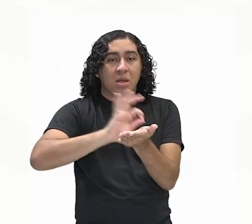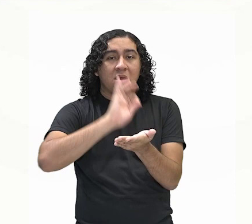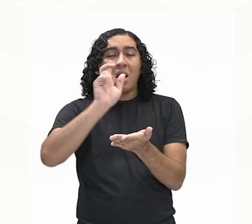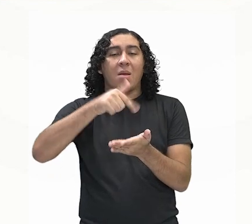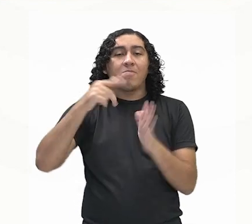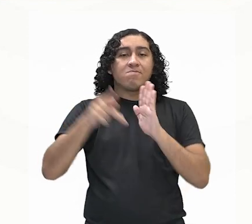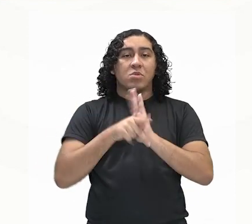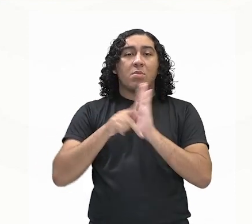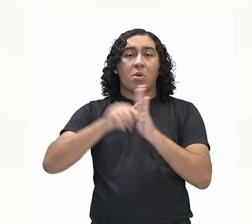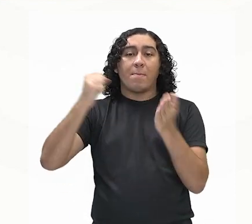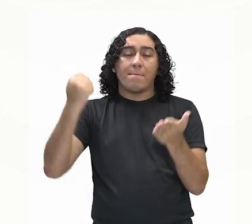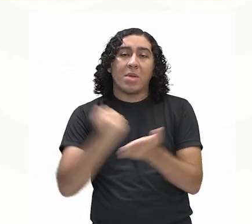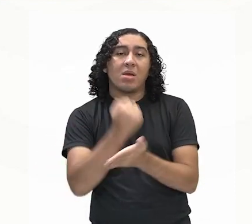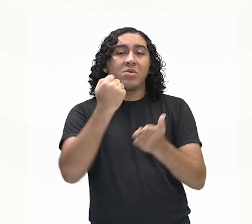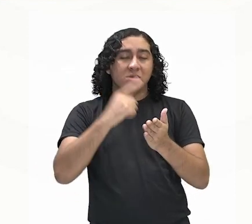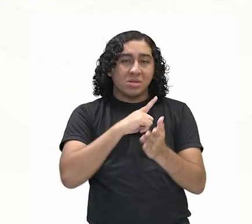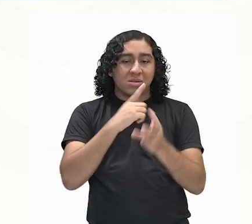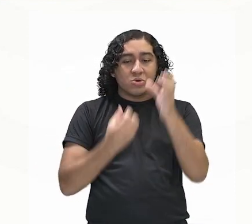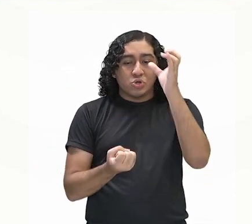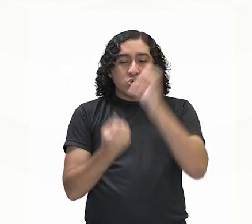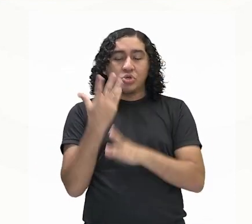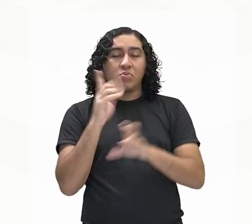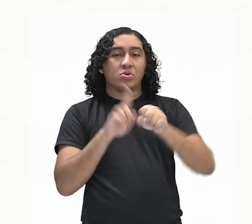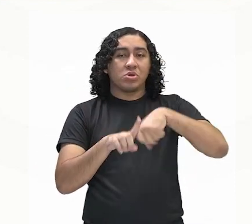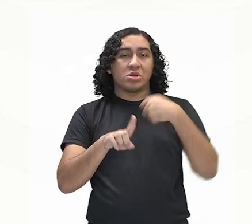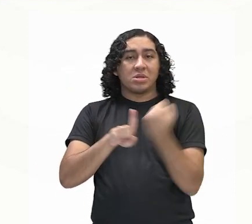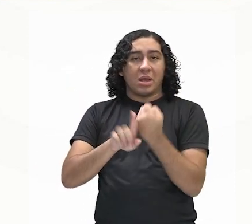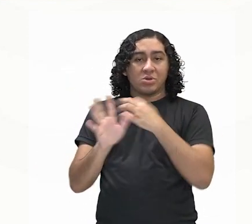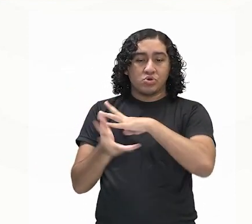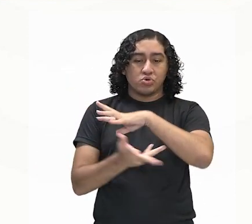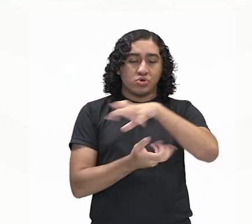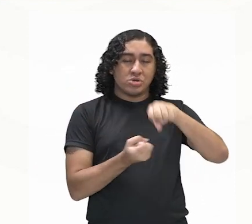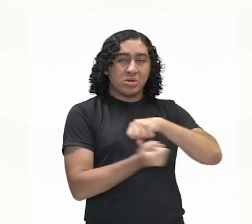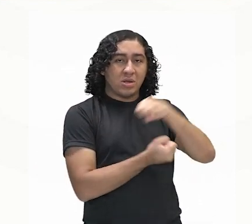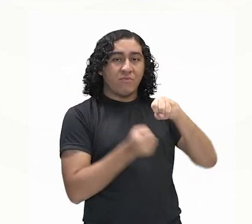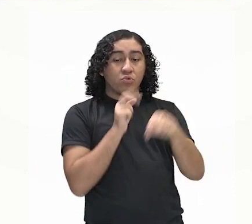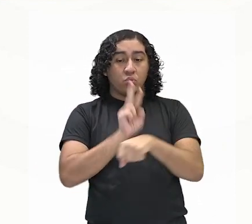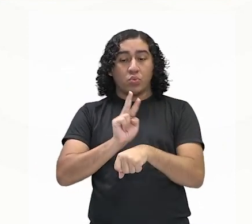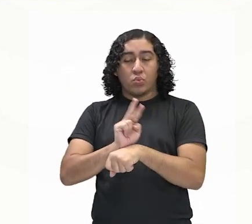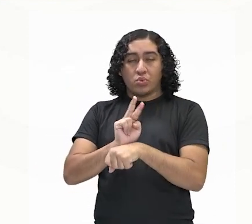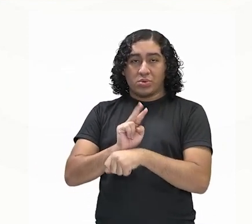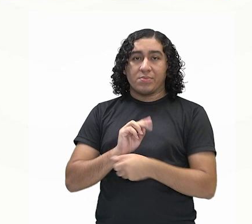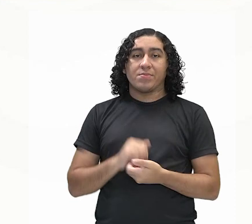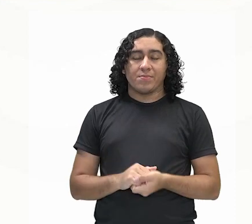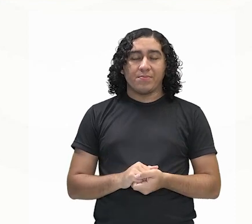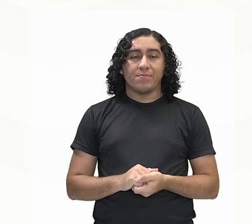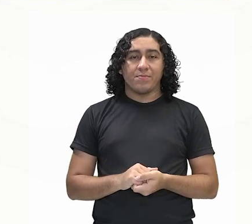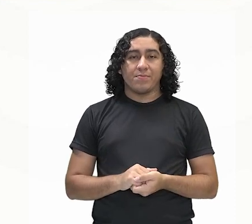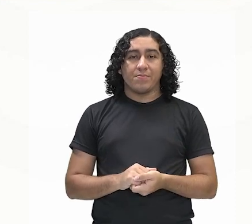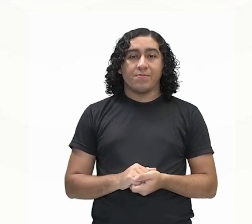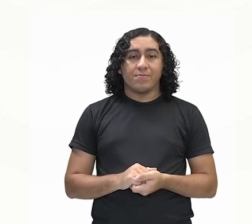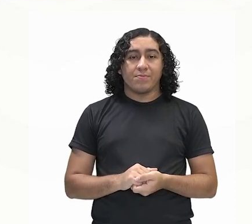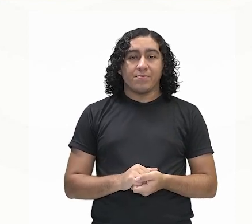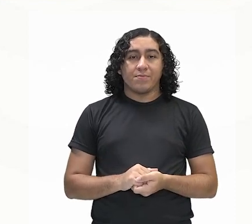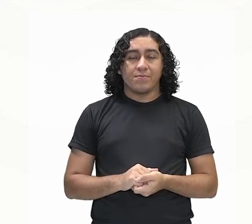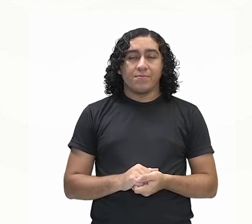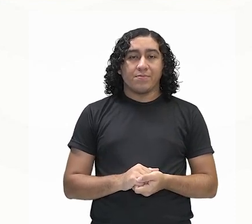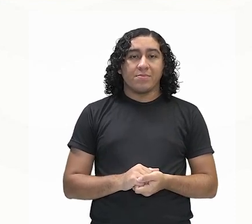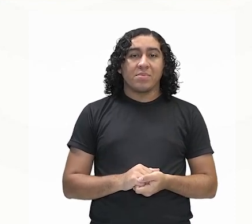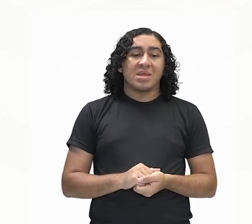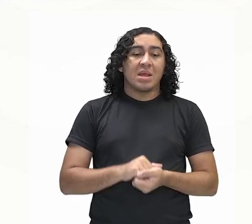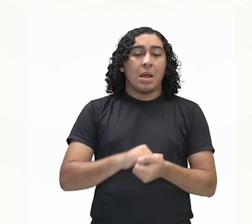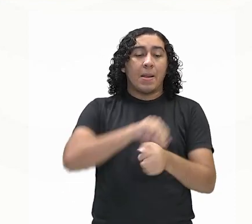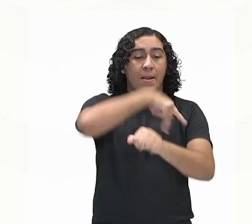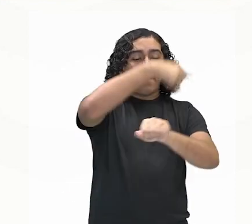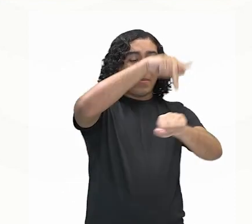na construção de uma sociedade sustentável. A ideia, a partir da Agenda 21, era que cada país